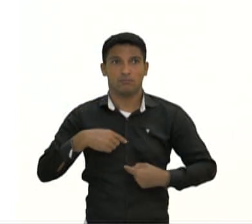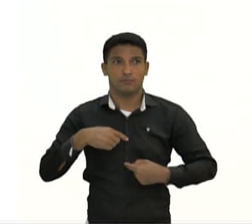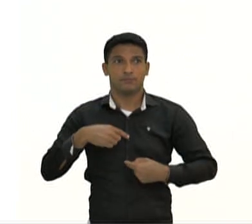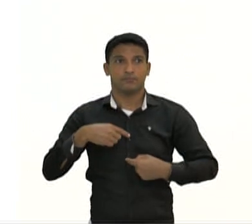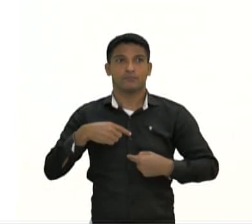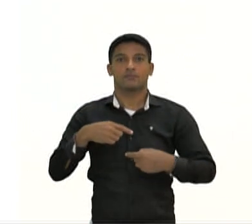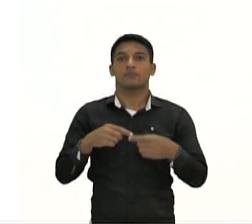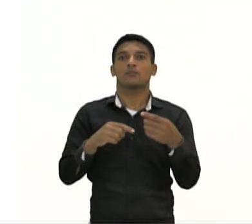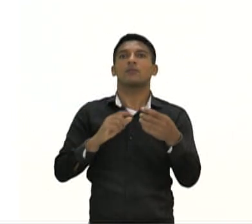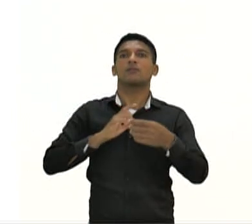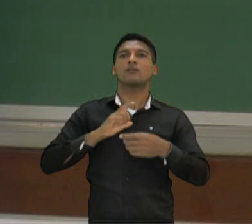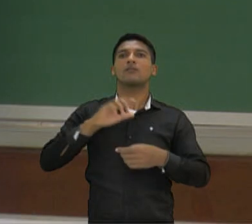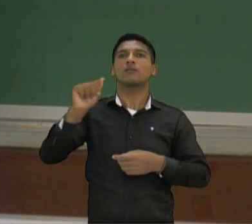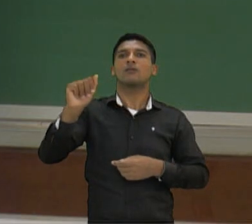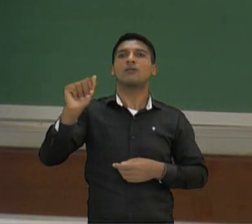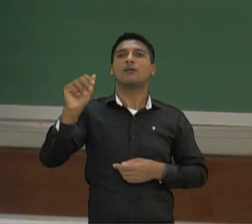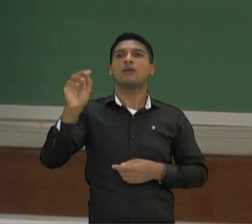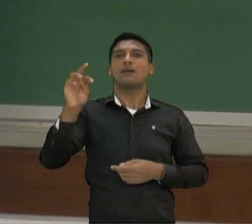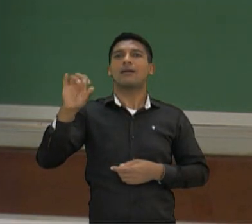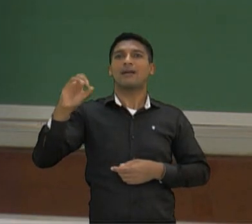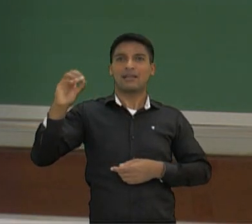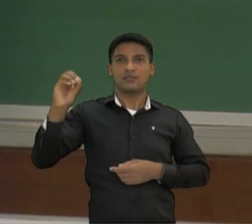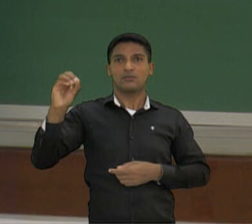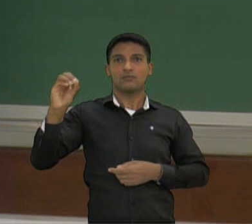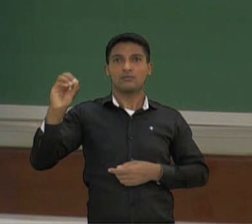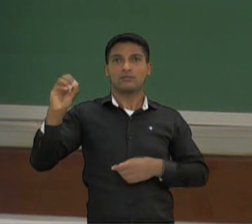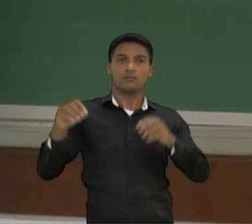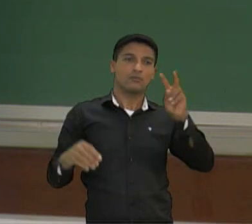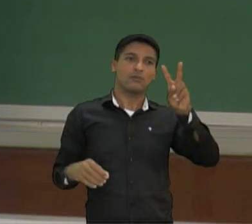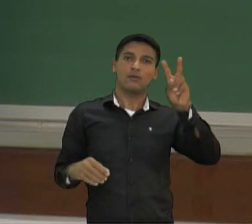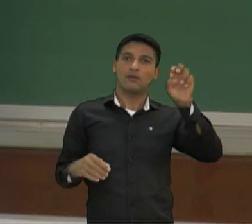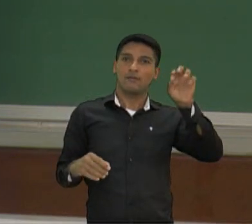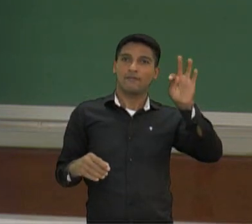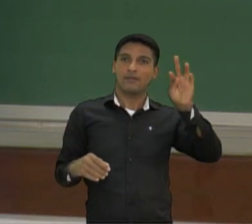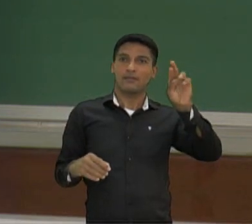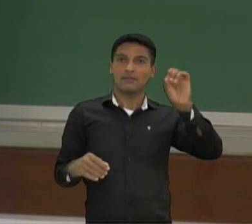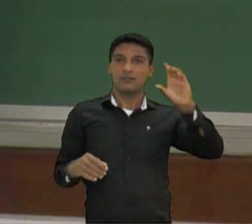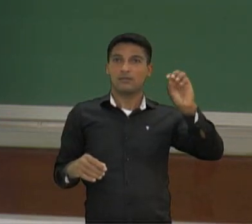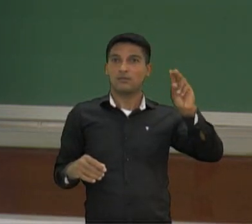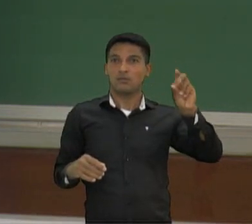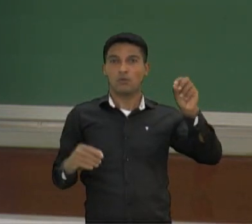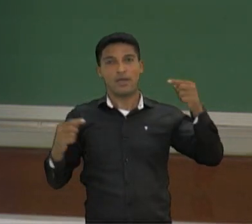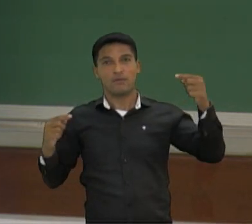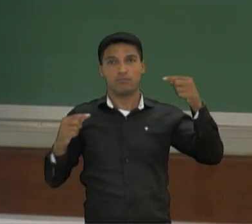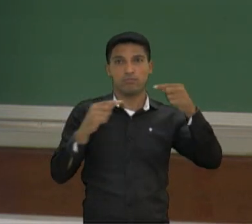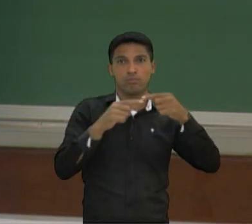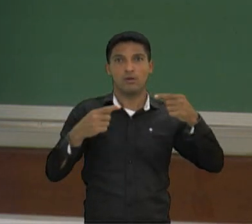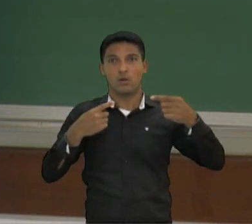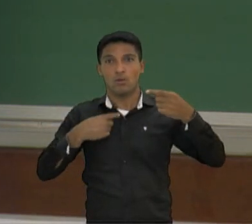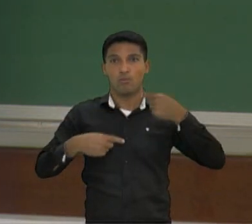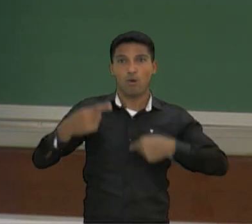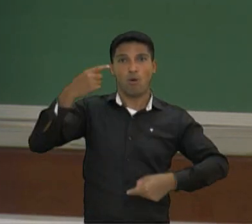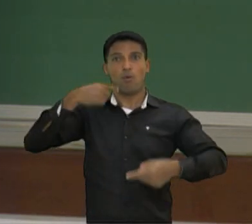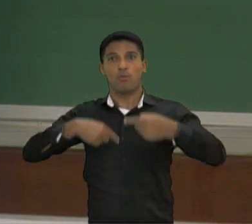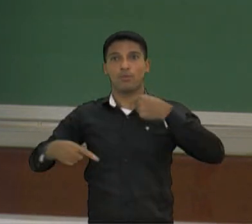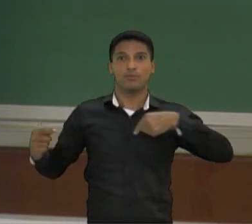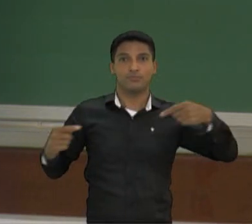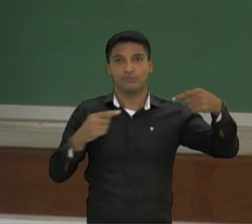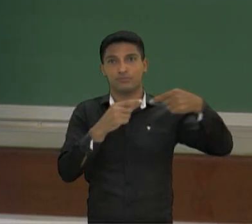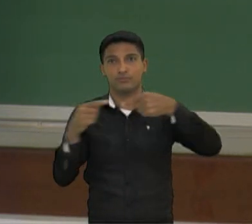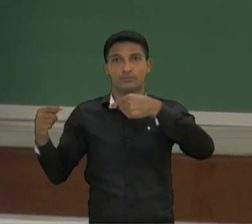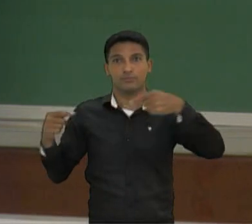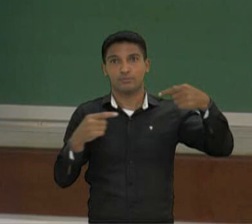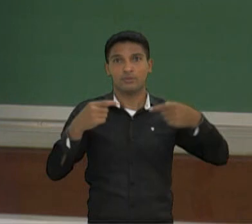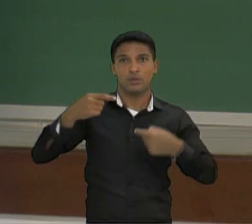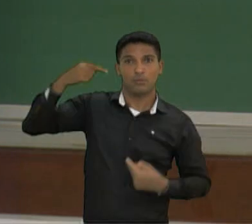átrio ventricular, é do átrio para o ventrículo. Agradecendo também a colaboração ali do nosso professor que escreveu a letra, o